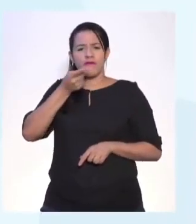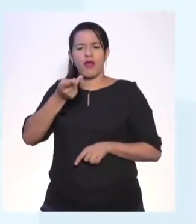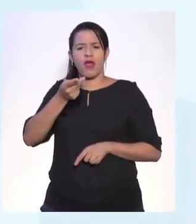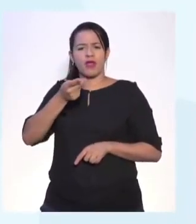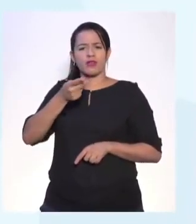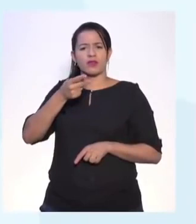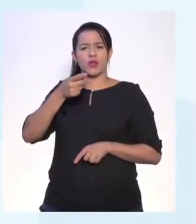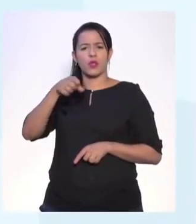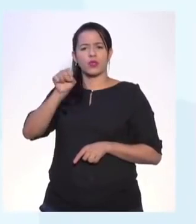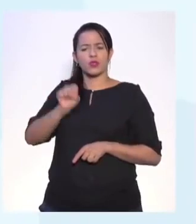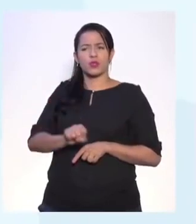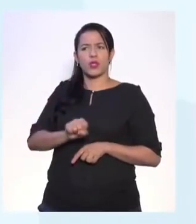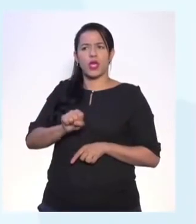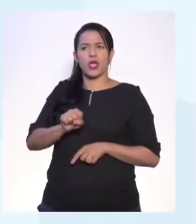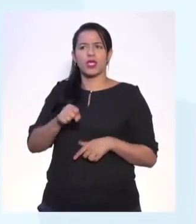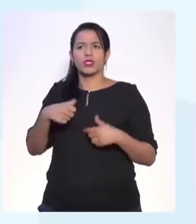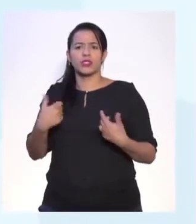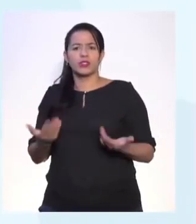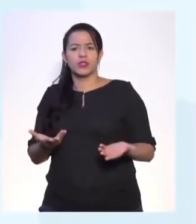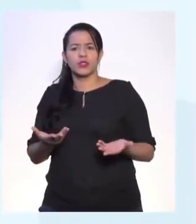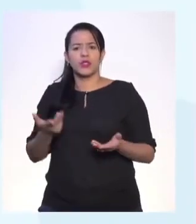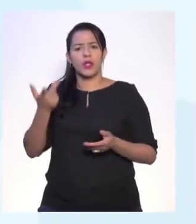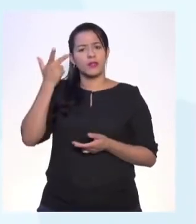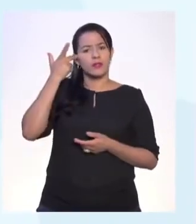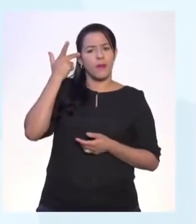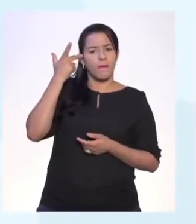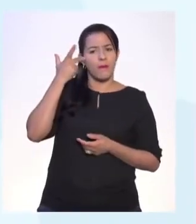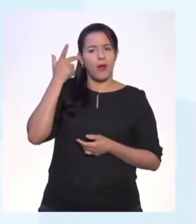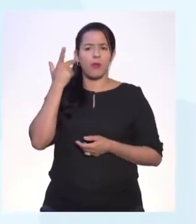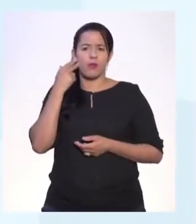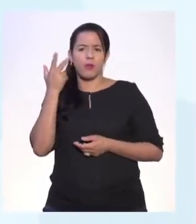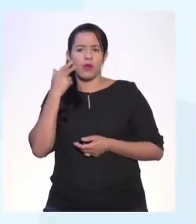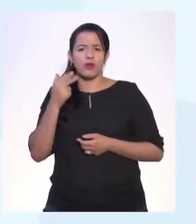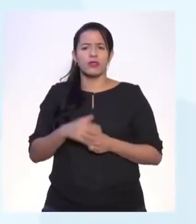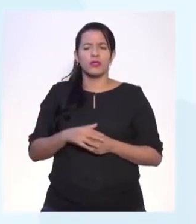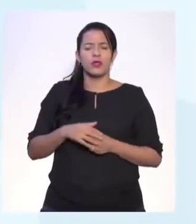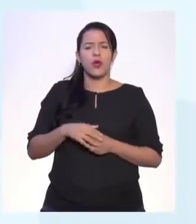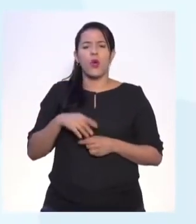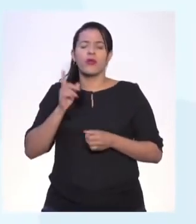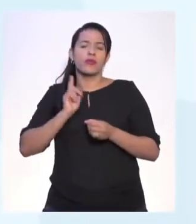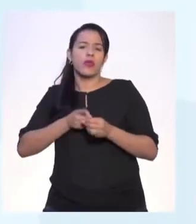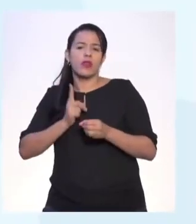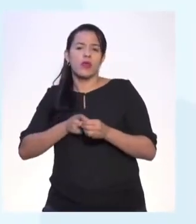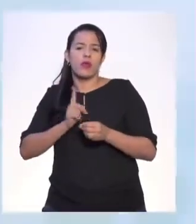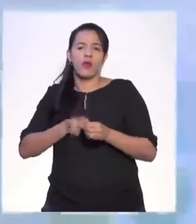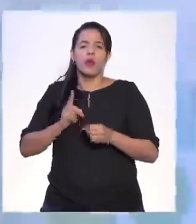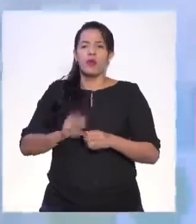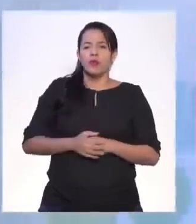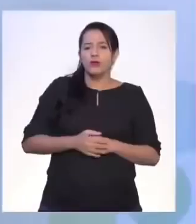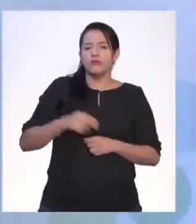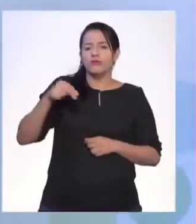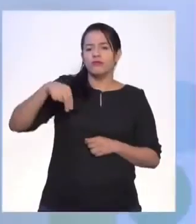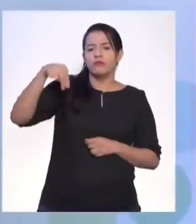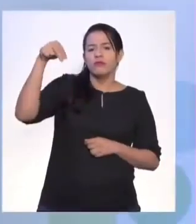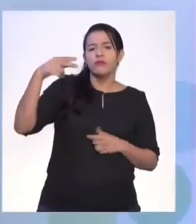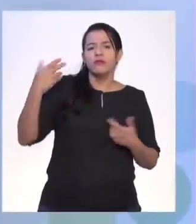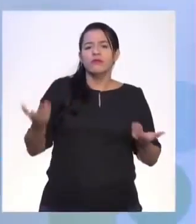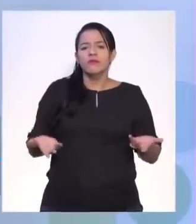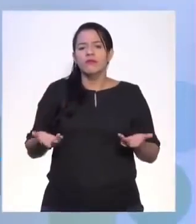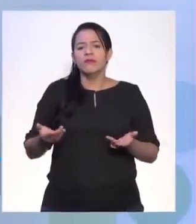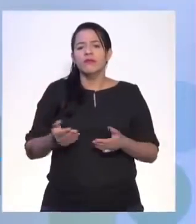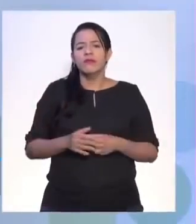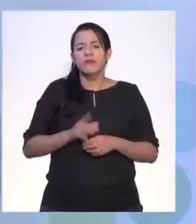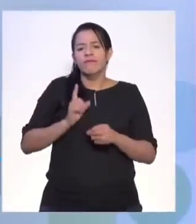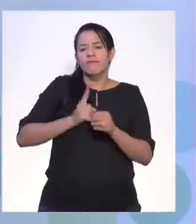Sudeste, né? Mais específico assim, São Paulo mesmo, interior, Nordeste. Quando o interior e